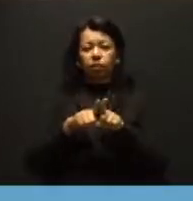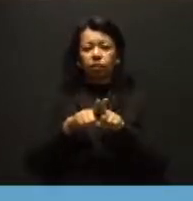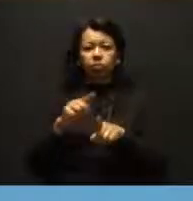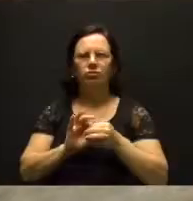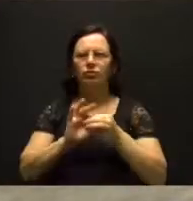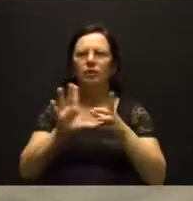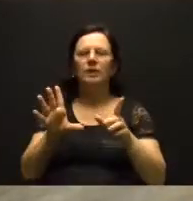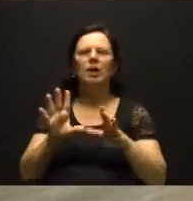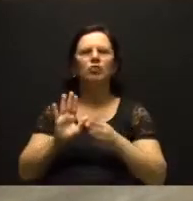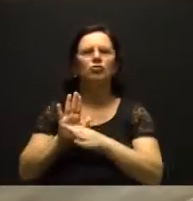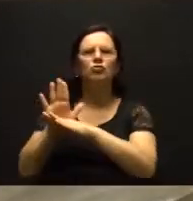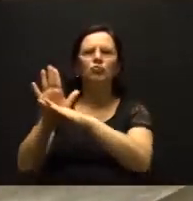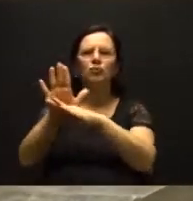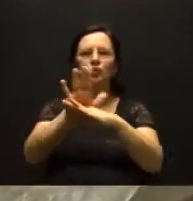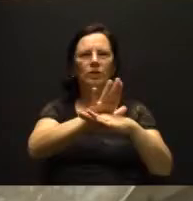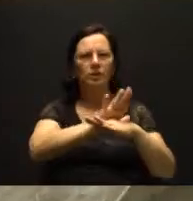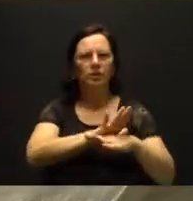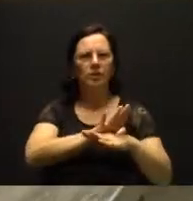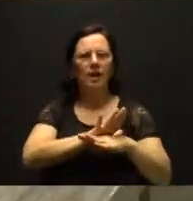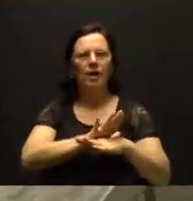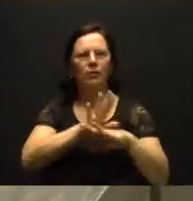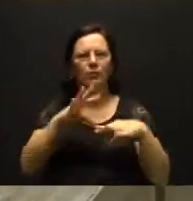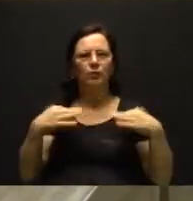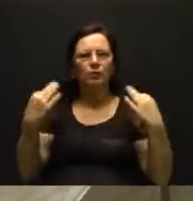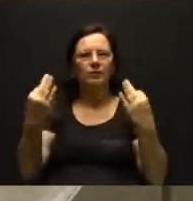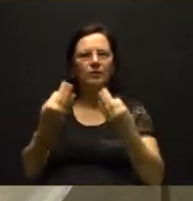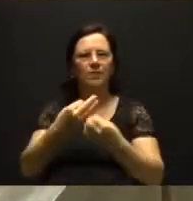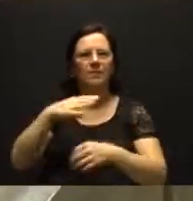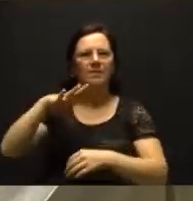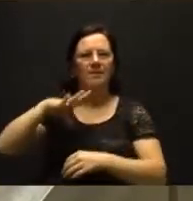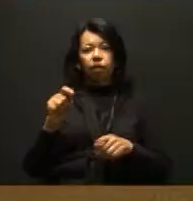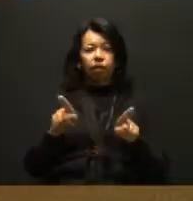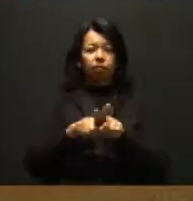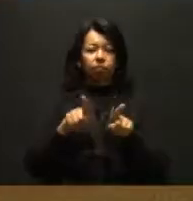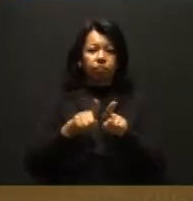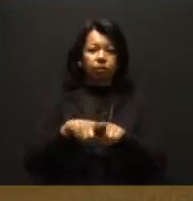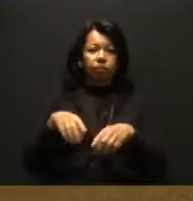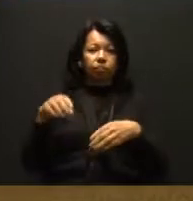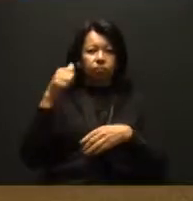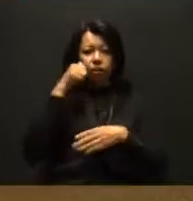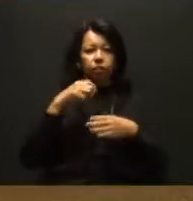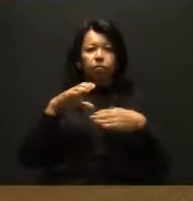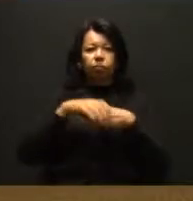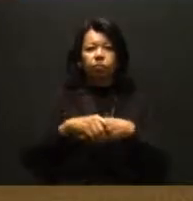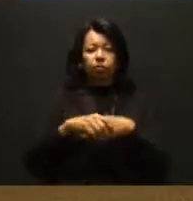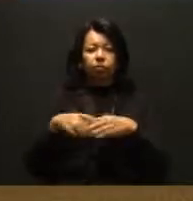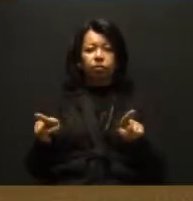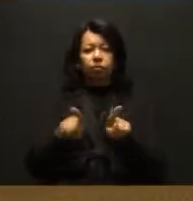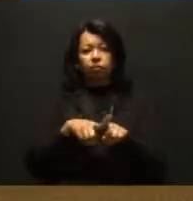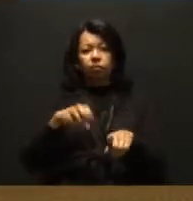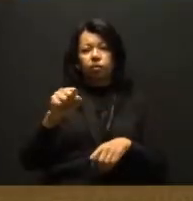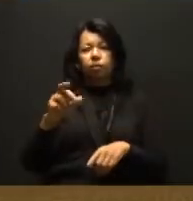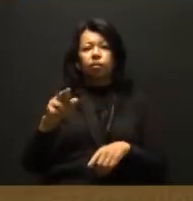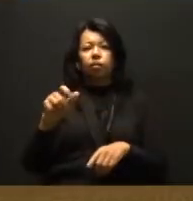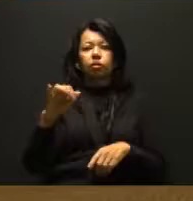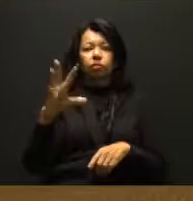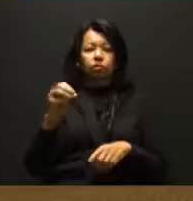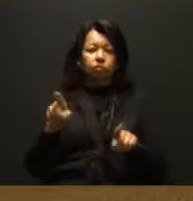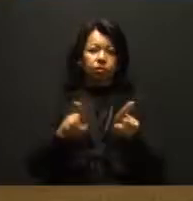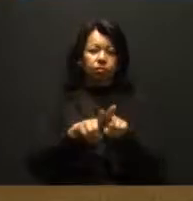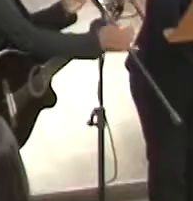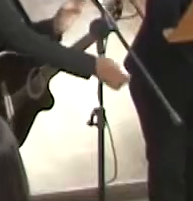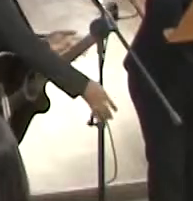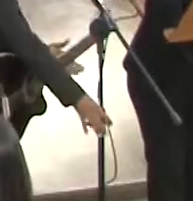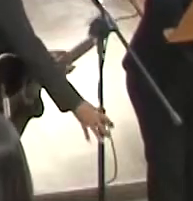99 de 10 de agosto de 1999 de autoria do ex vereador donizete tavares do